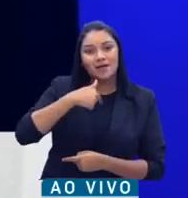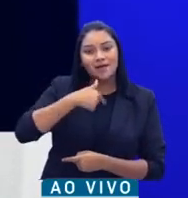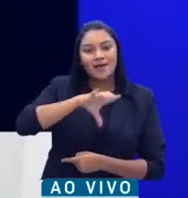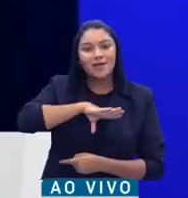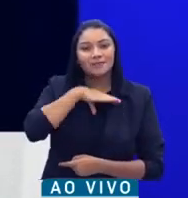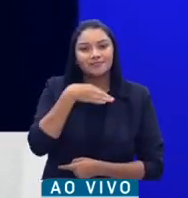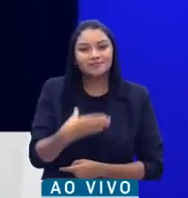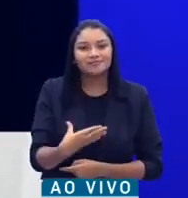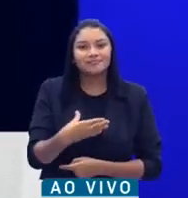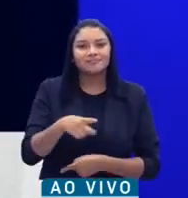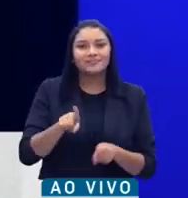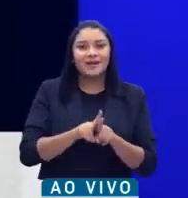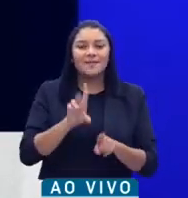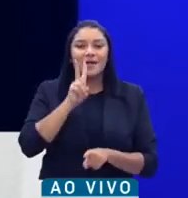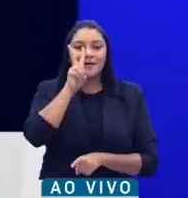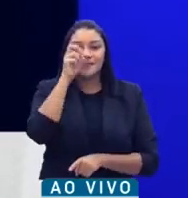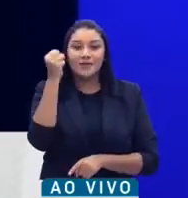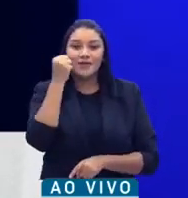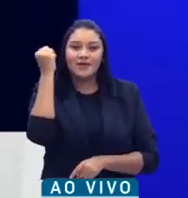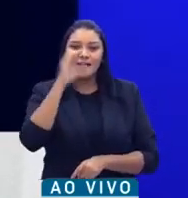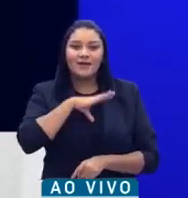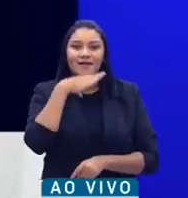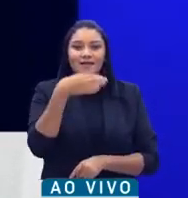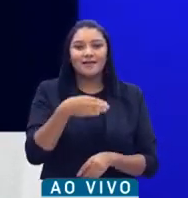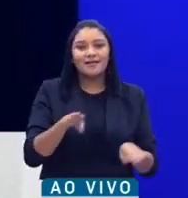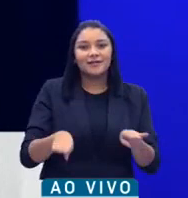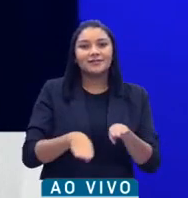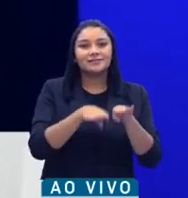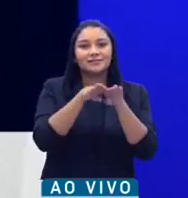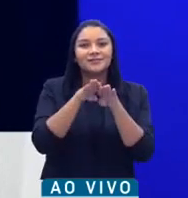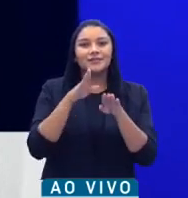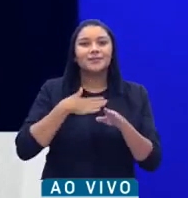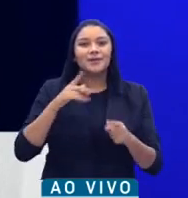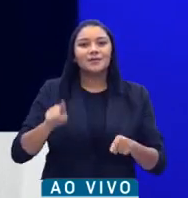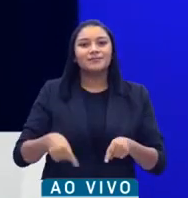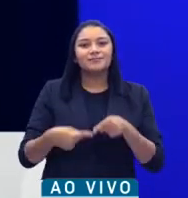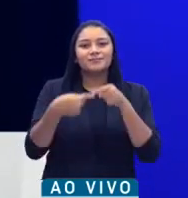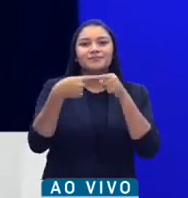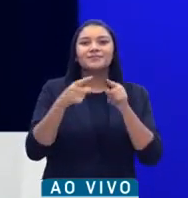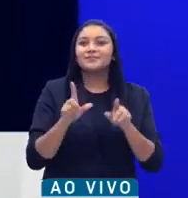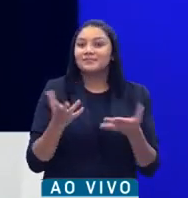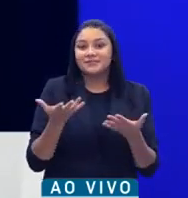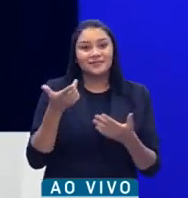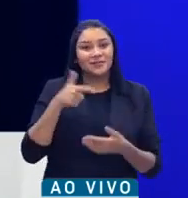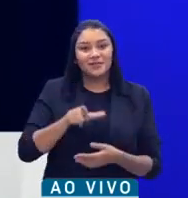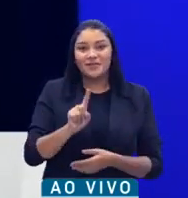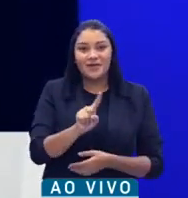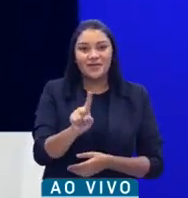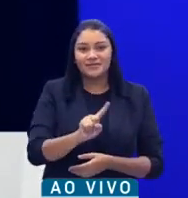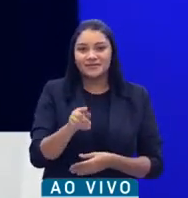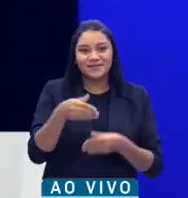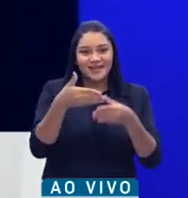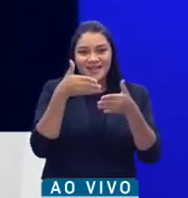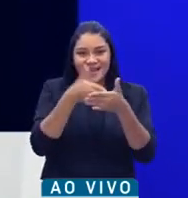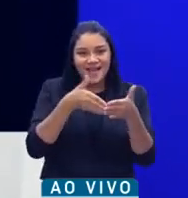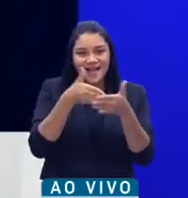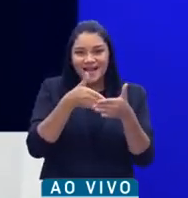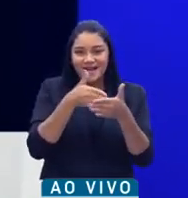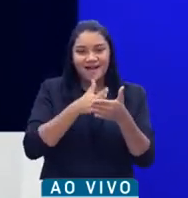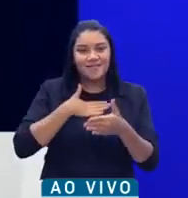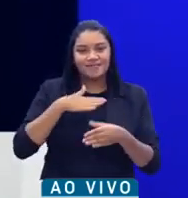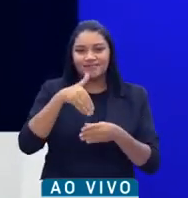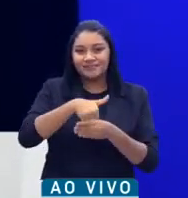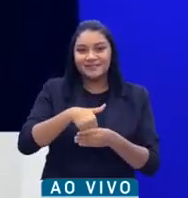corajosa. A minha força e a minha coragem ela é proporcional ao tamanho do meu desafio. Então, não adianta, porque não vão desestabilizar. E lamento